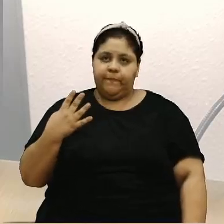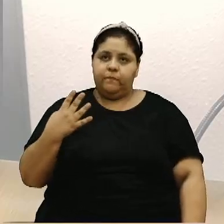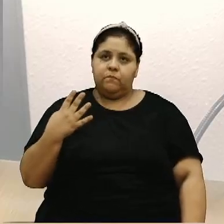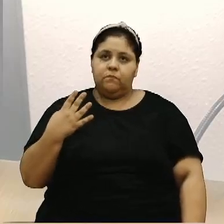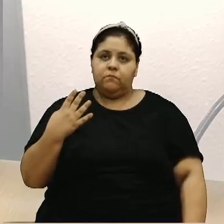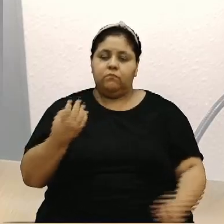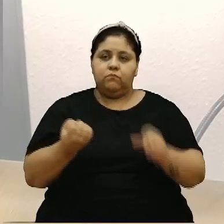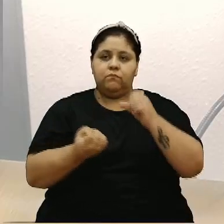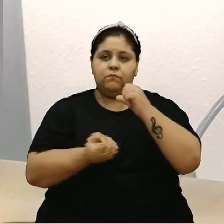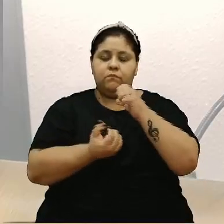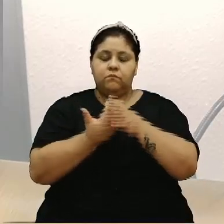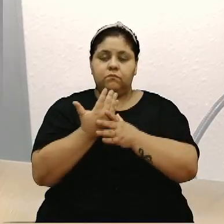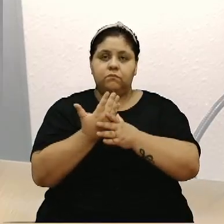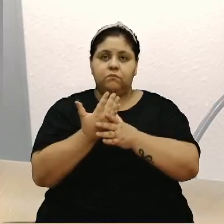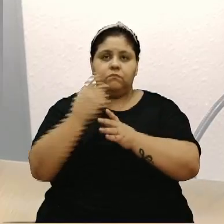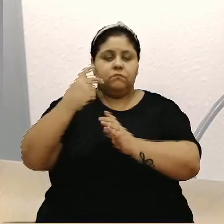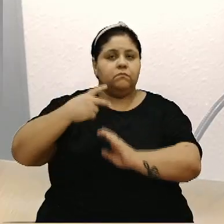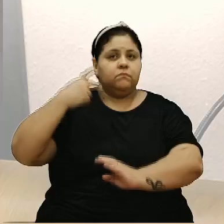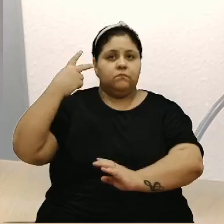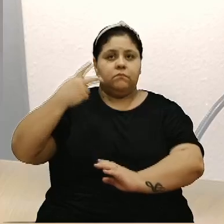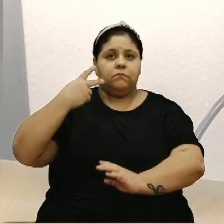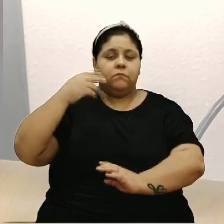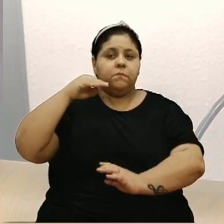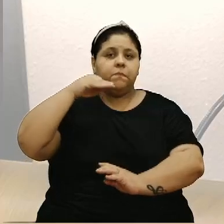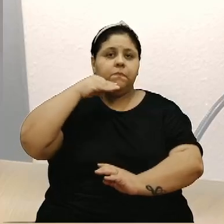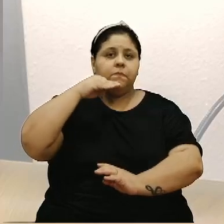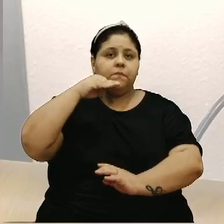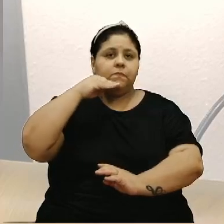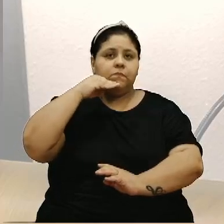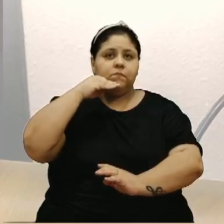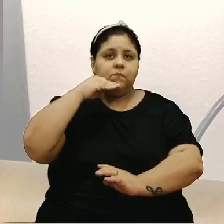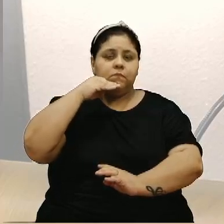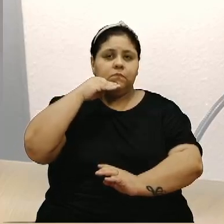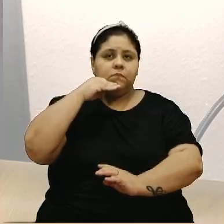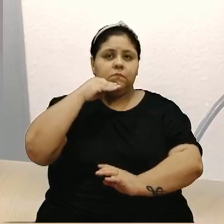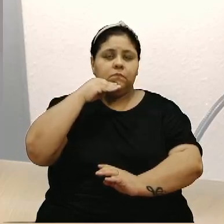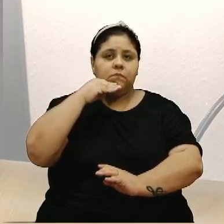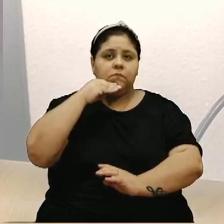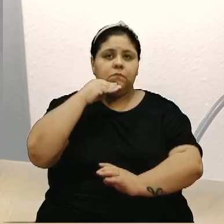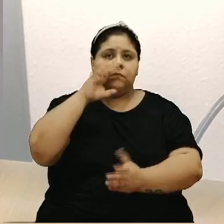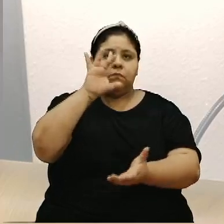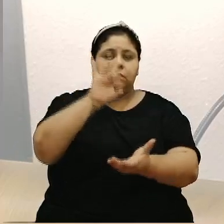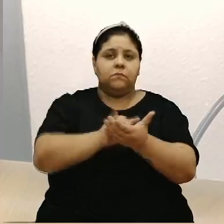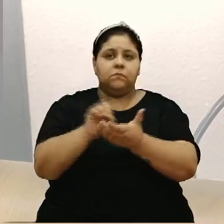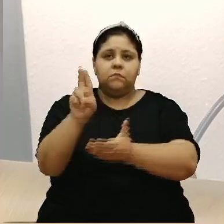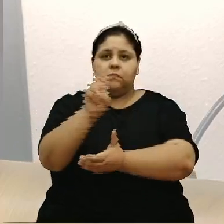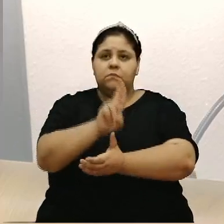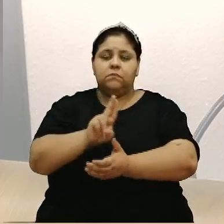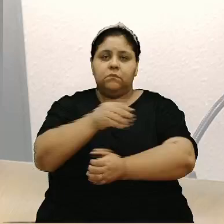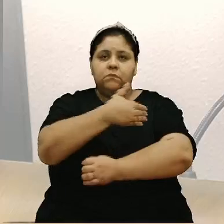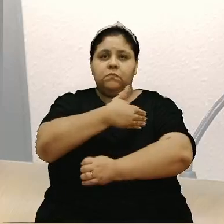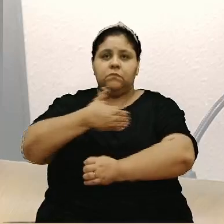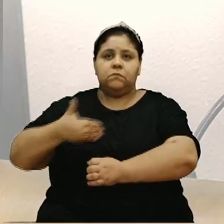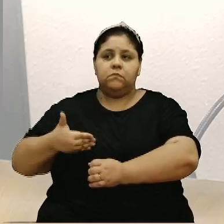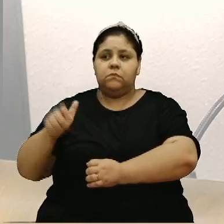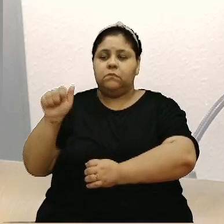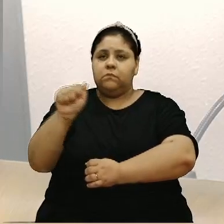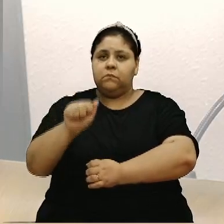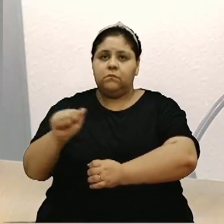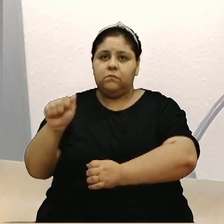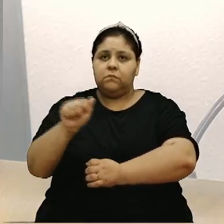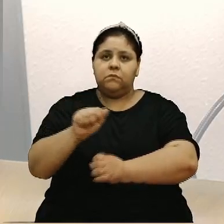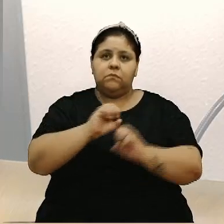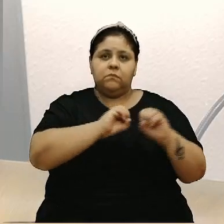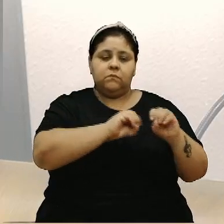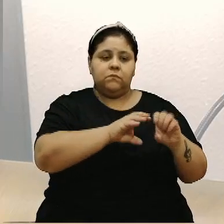103/2024, de autoria do vereador Bortola, que declara como utilidade pública a Associação de